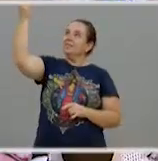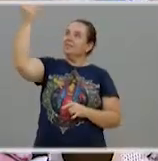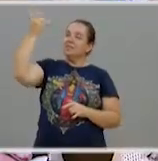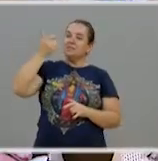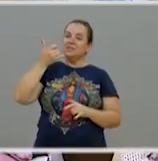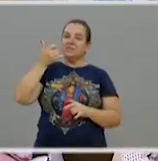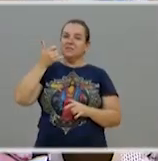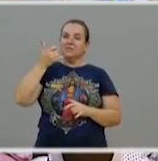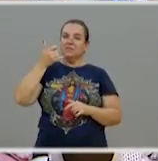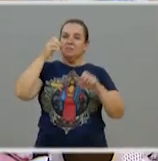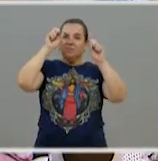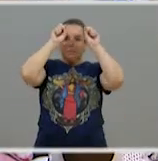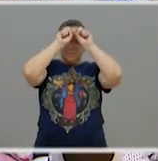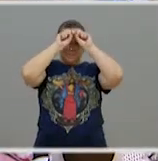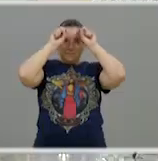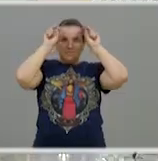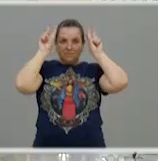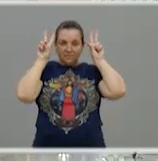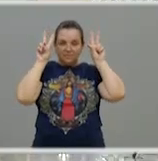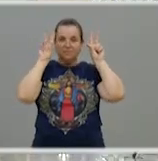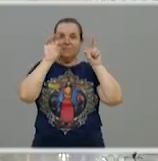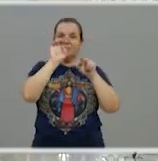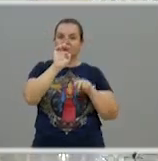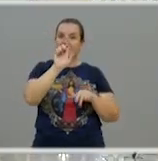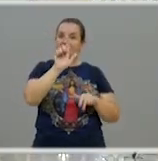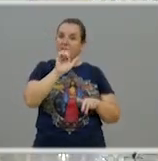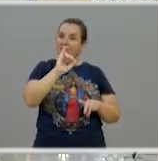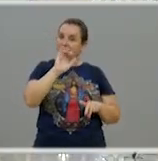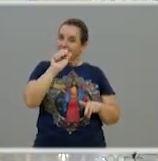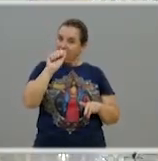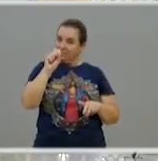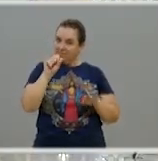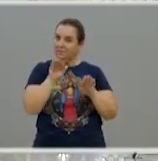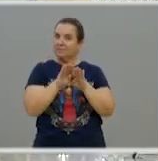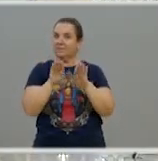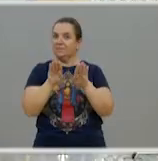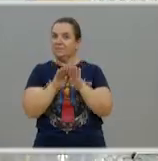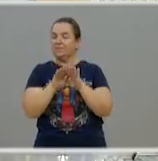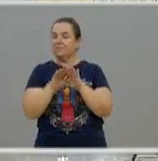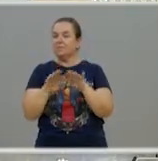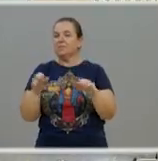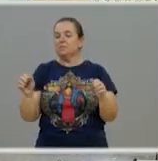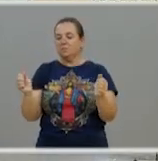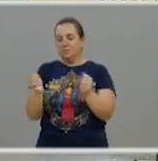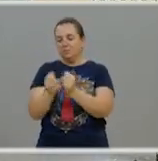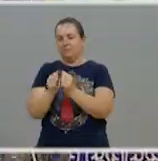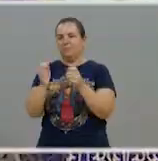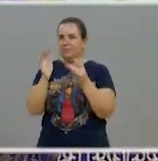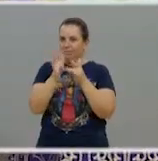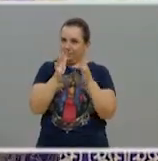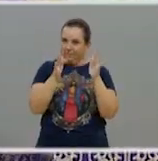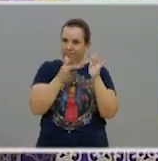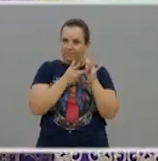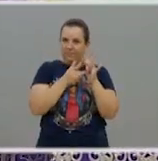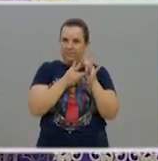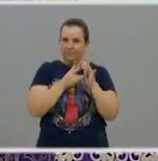Moisés e Elias. Mas Moisés e Elias dando suporte a